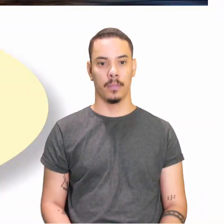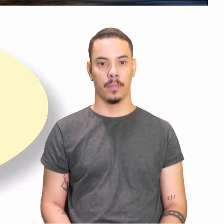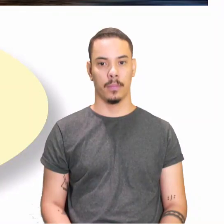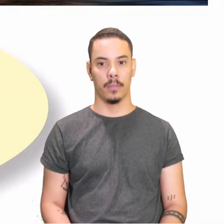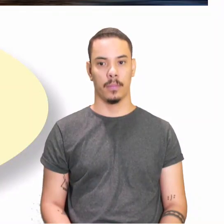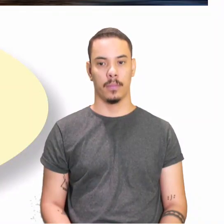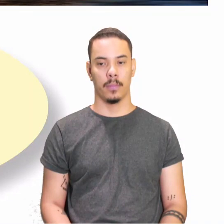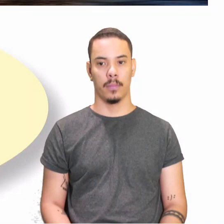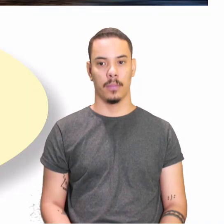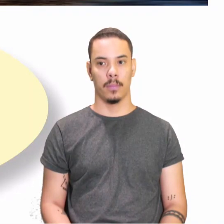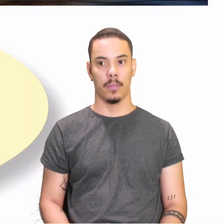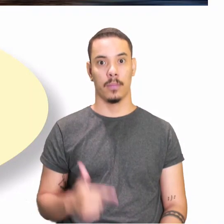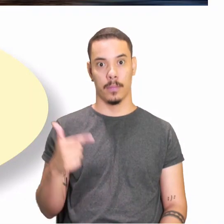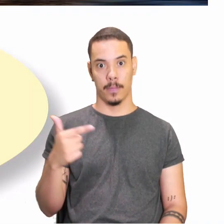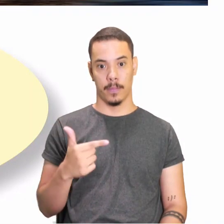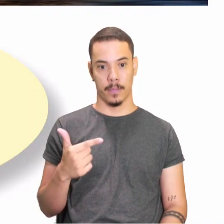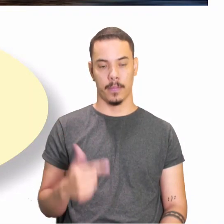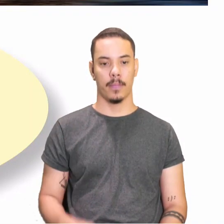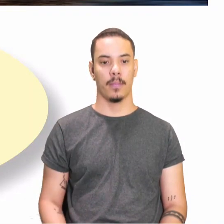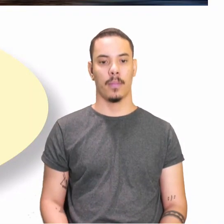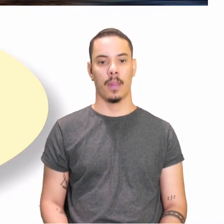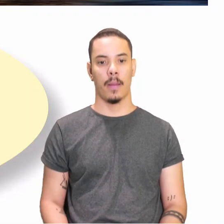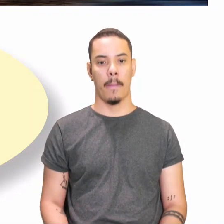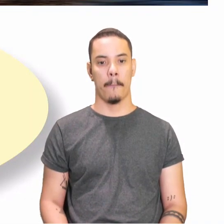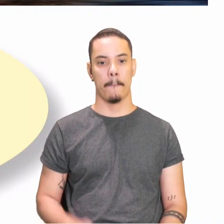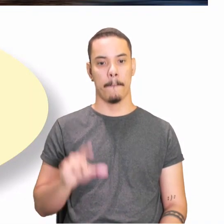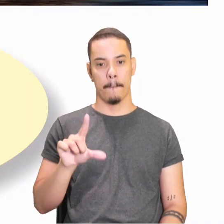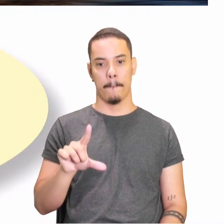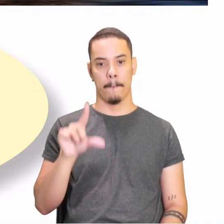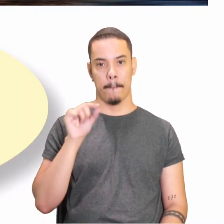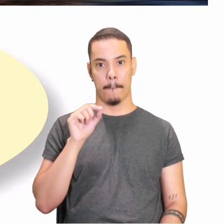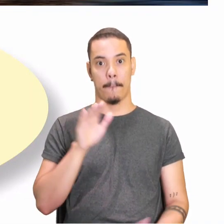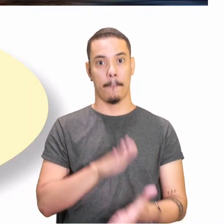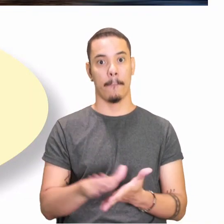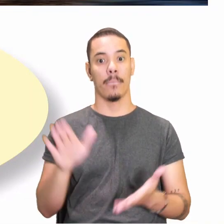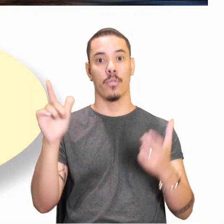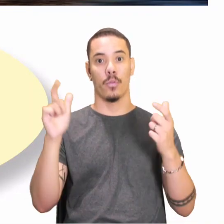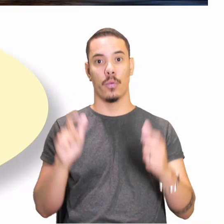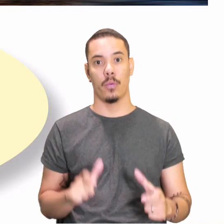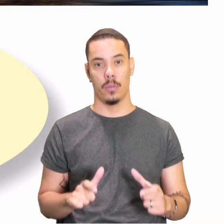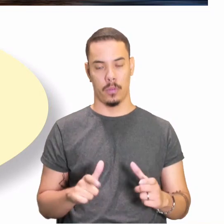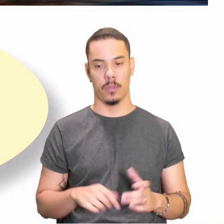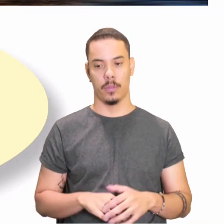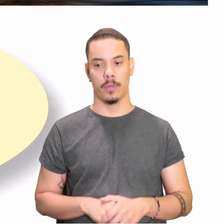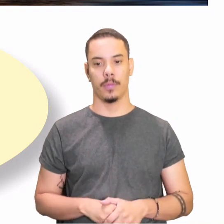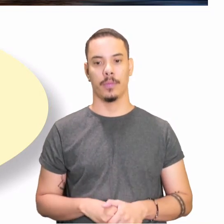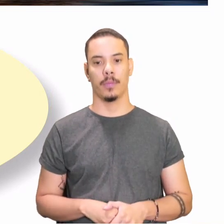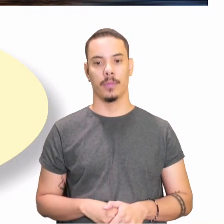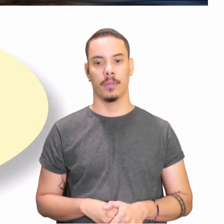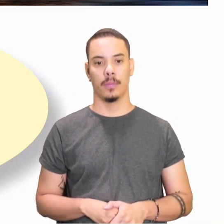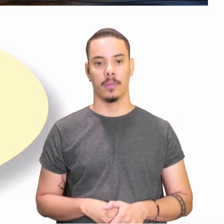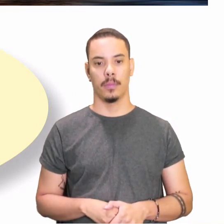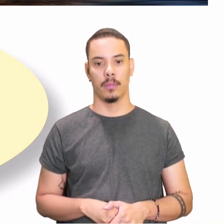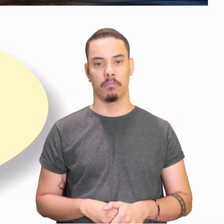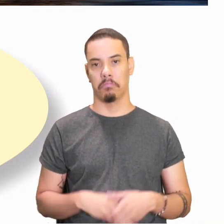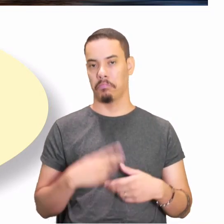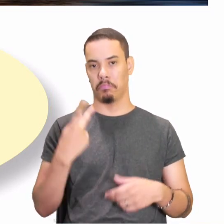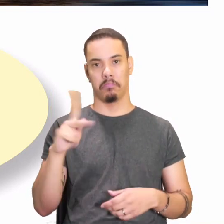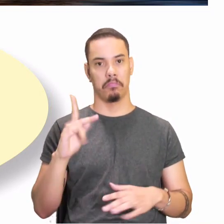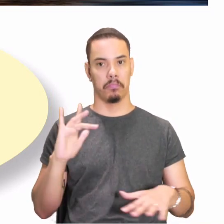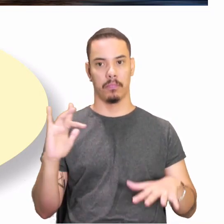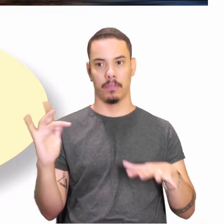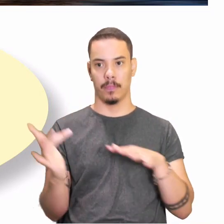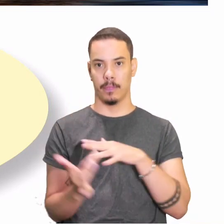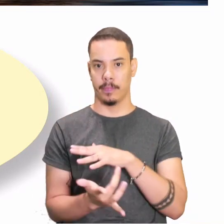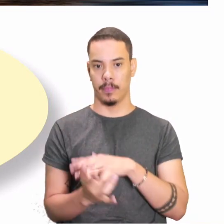bem. Momento 2. Primeiro, escolha onde publicar, certo? Essa sua produção, lá na sua rede